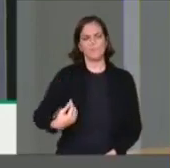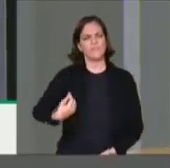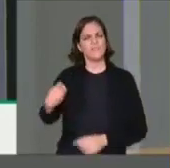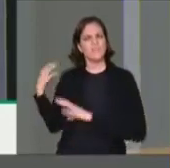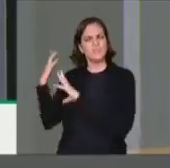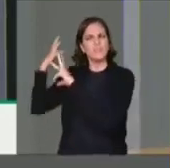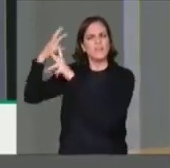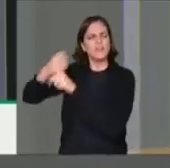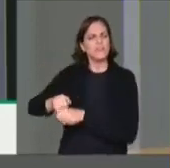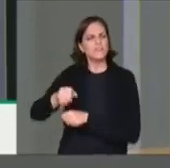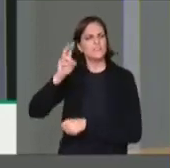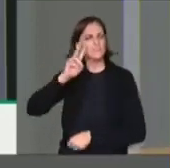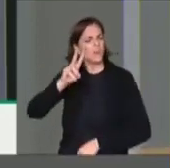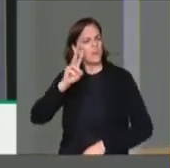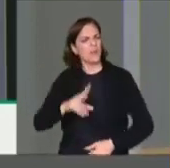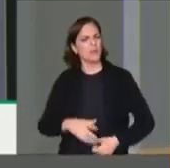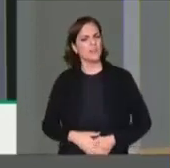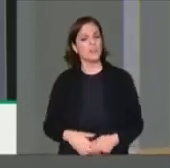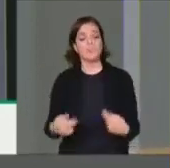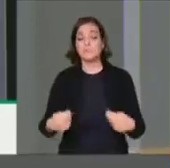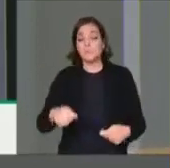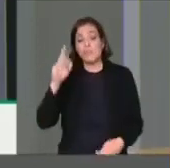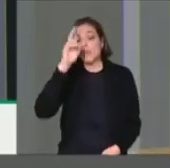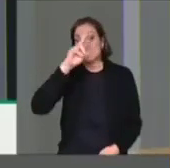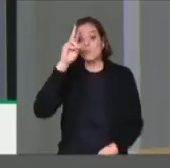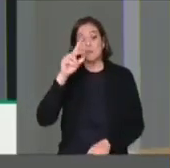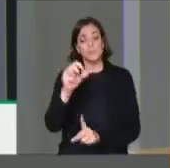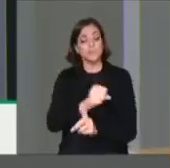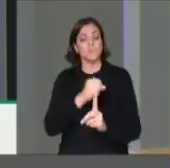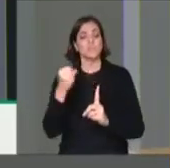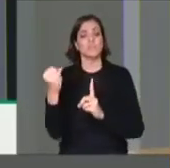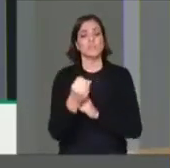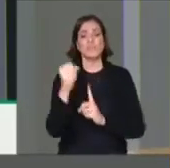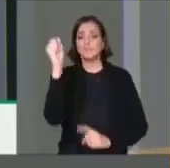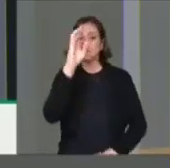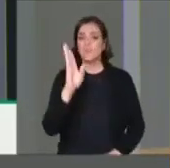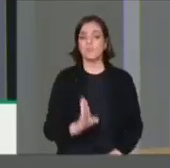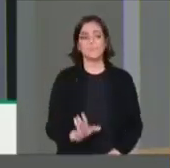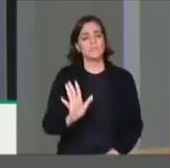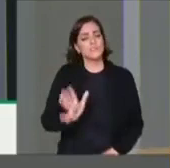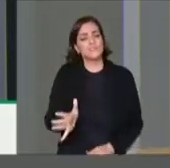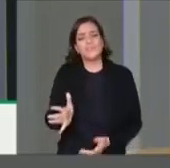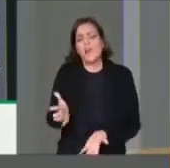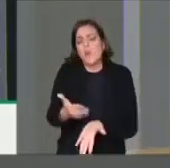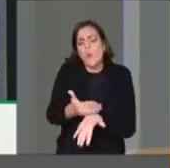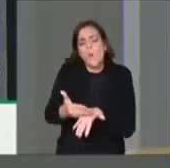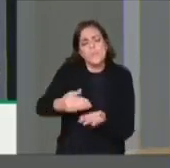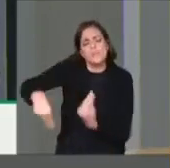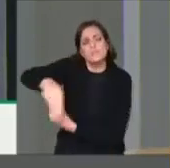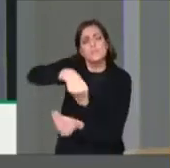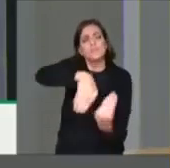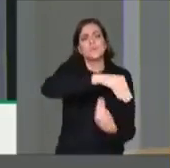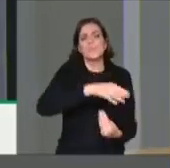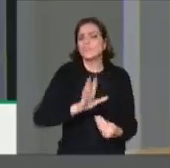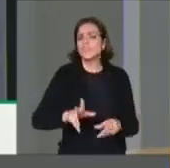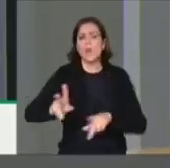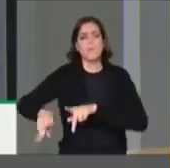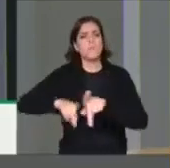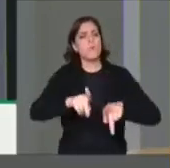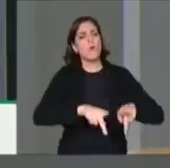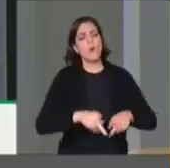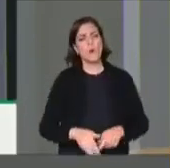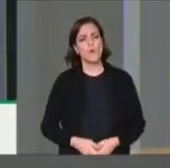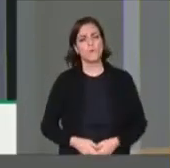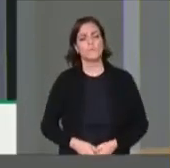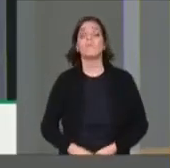que rememoremos a formação da sociedade brasileira, miscigenada em sua essência. Eventuais excessos cometidos